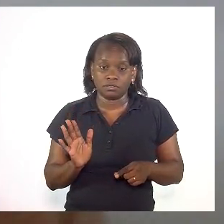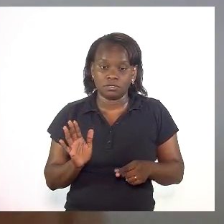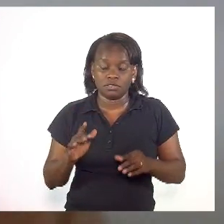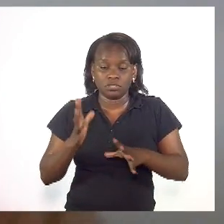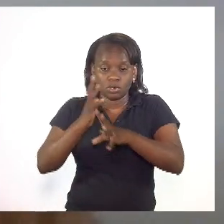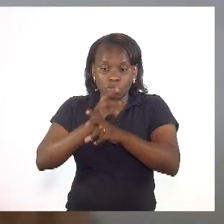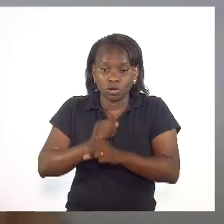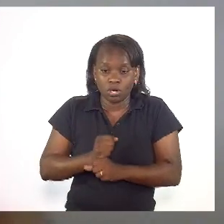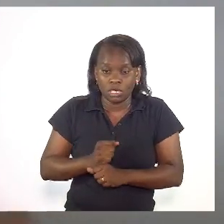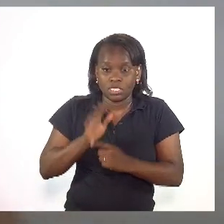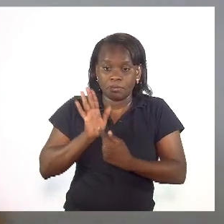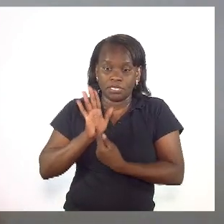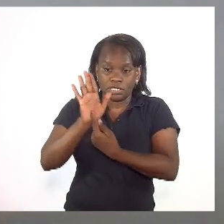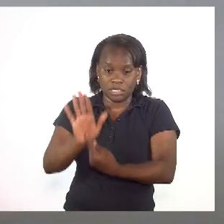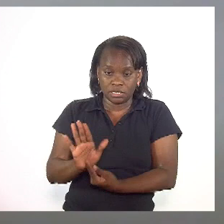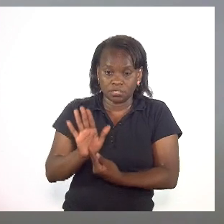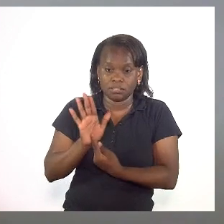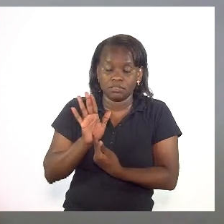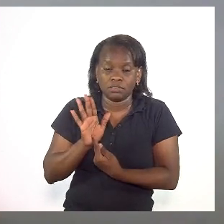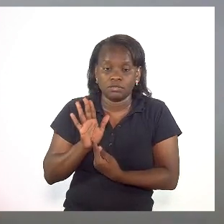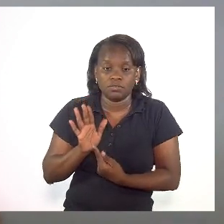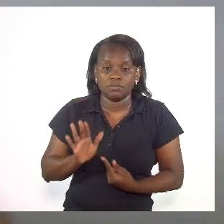das contas apresentadas,